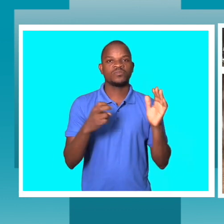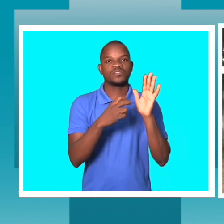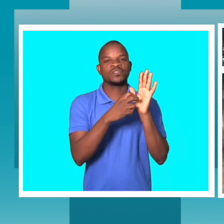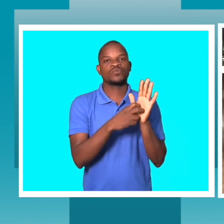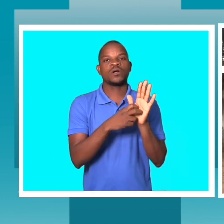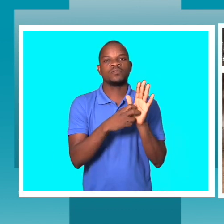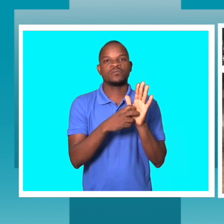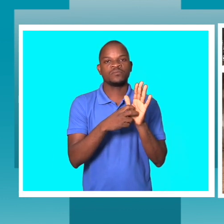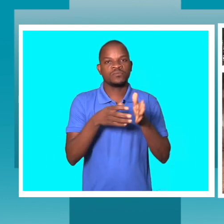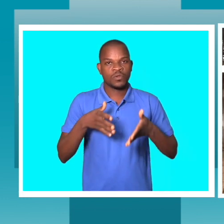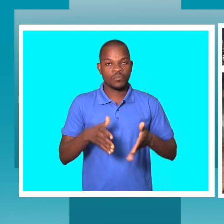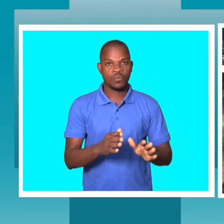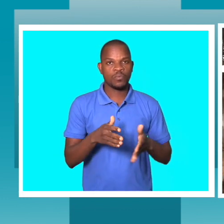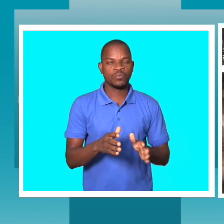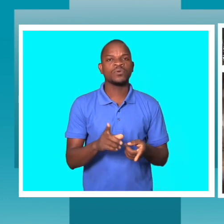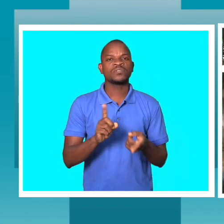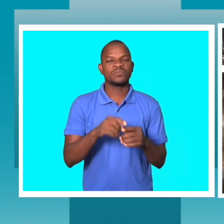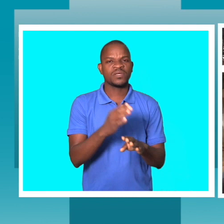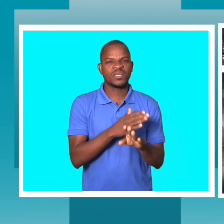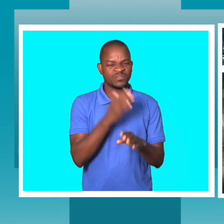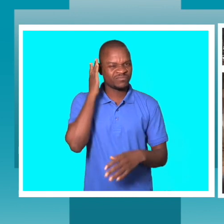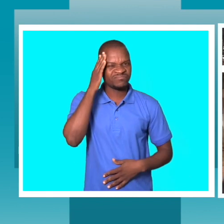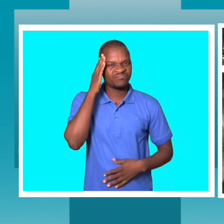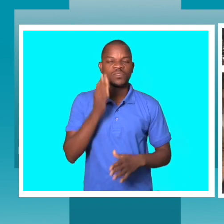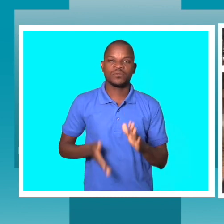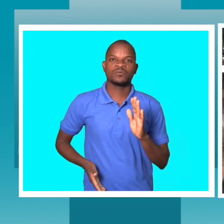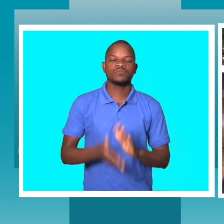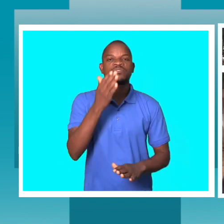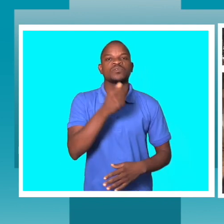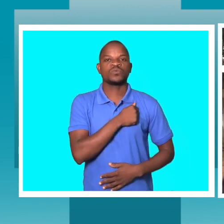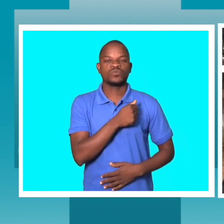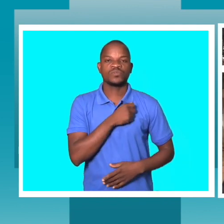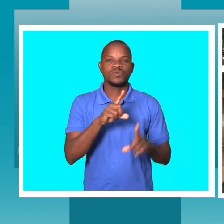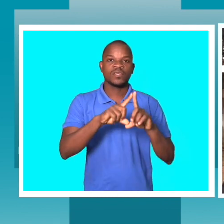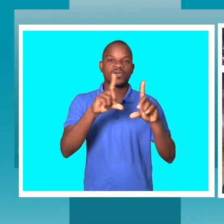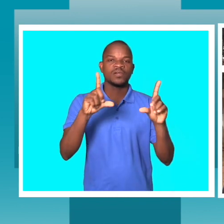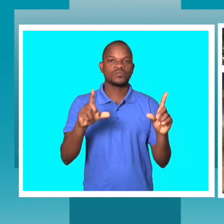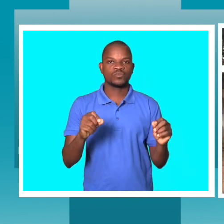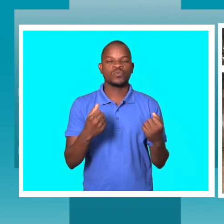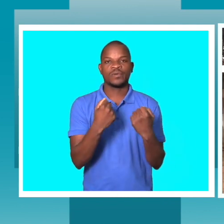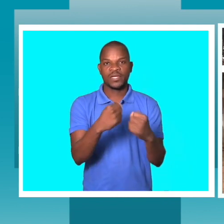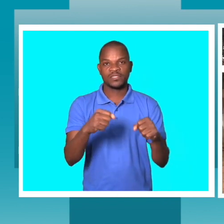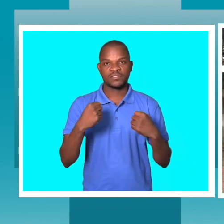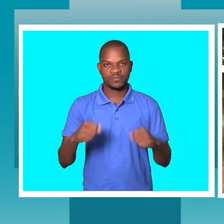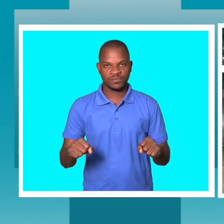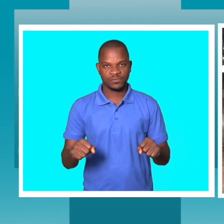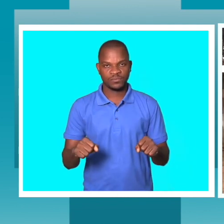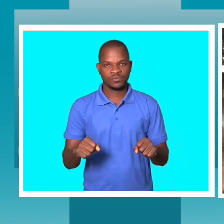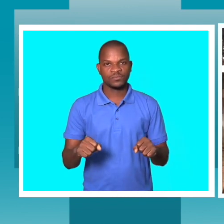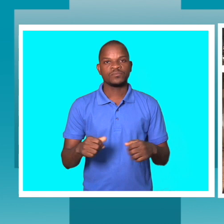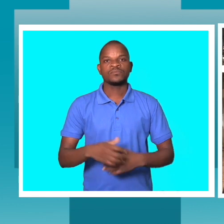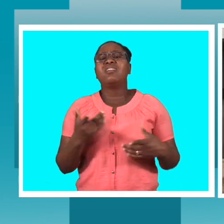reprodutiva. Foi neste momento que eu comecei a gostar muito do